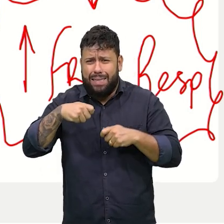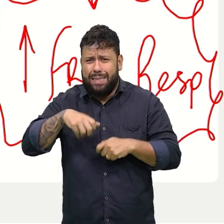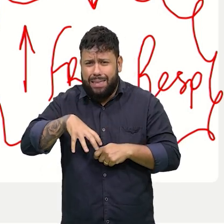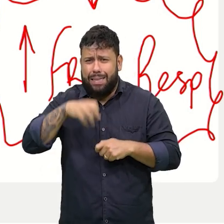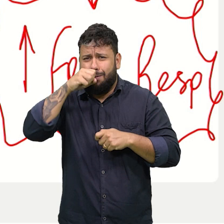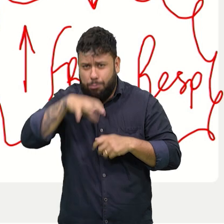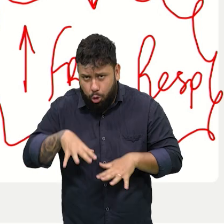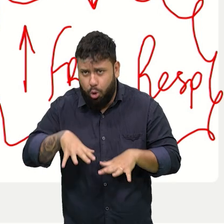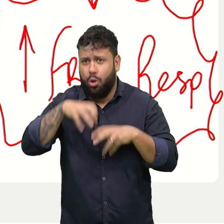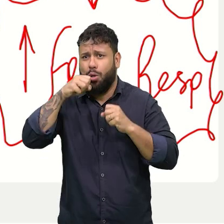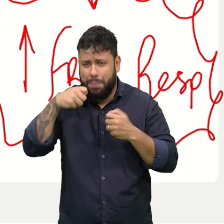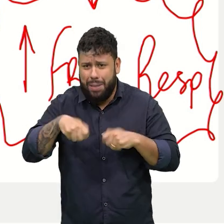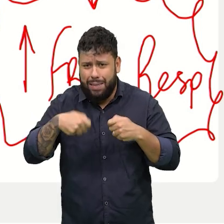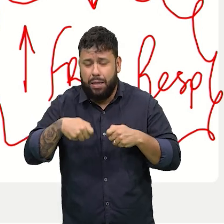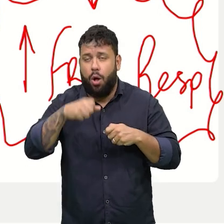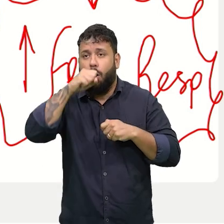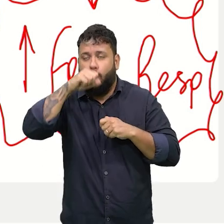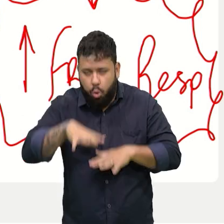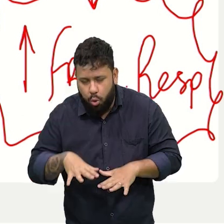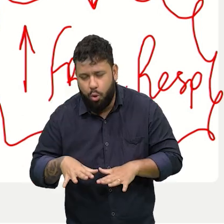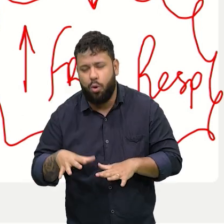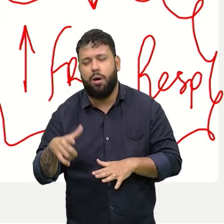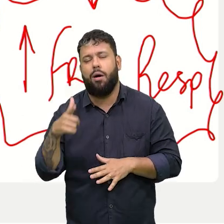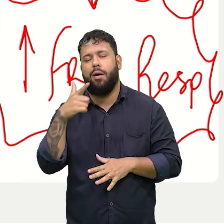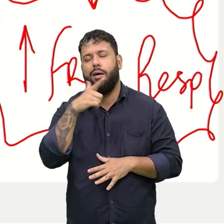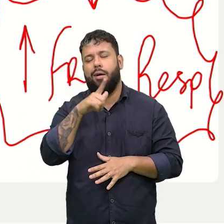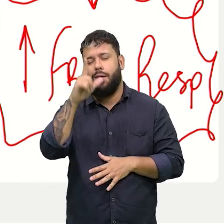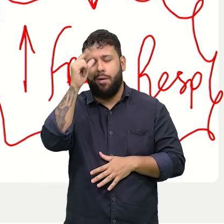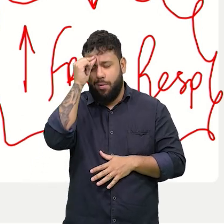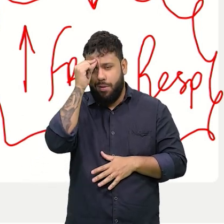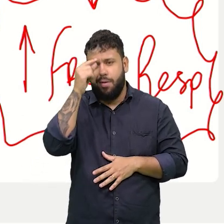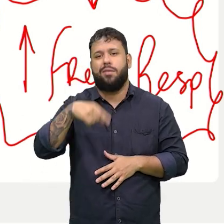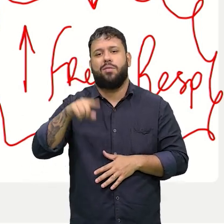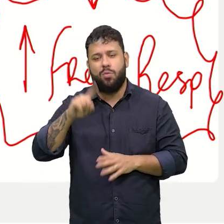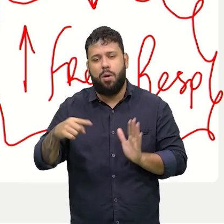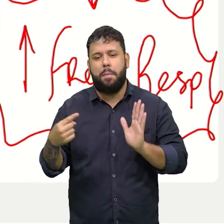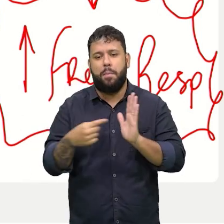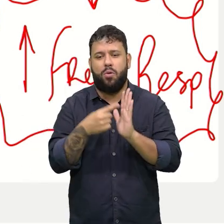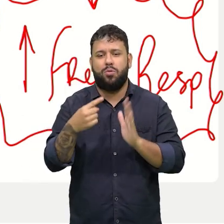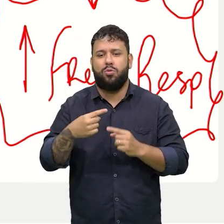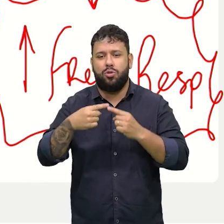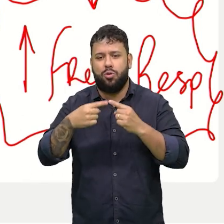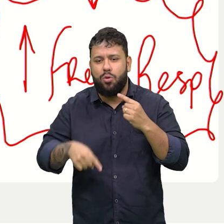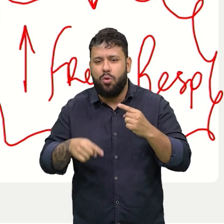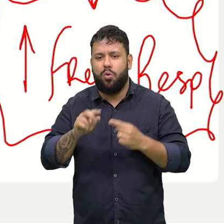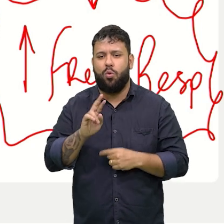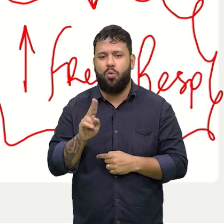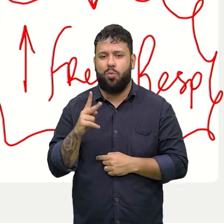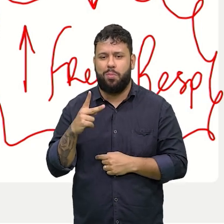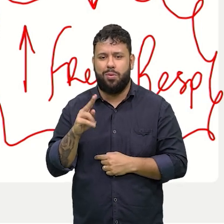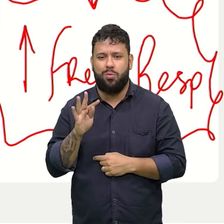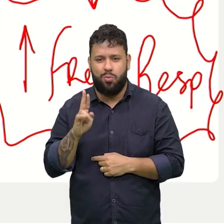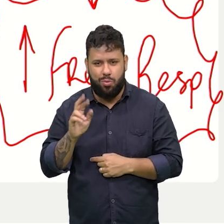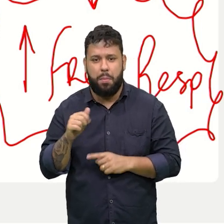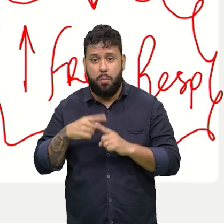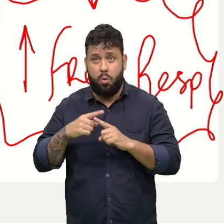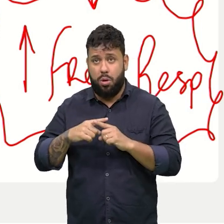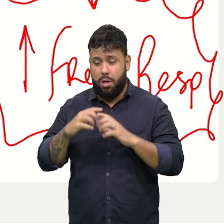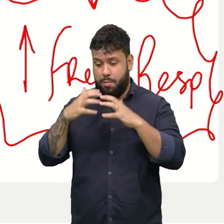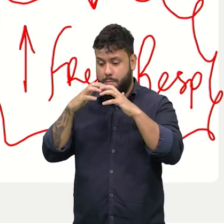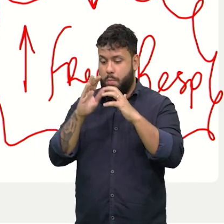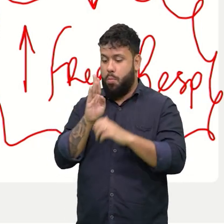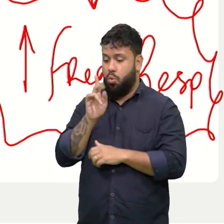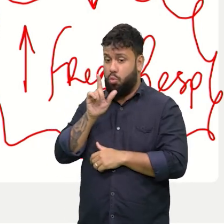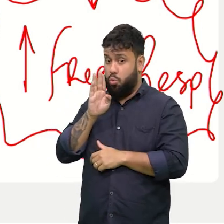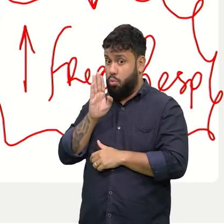querer respirar? E aí você vai lá e respira. Esse é o ponto de ruptura. É porque o teu bulbo está entendendo